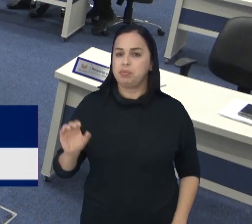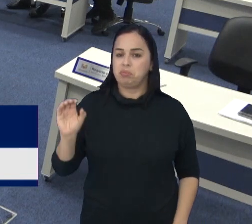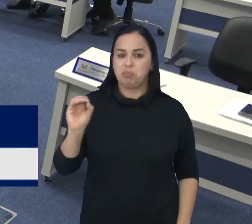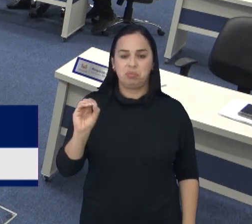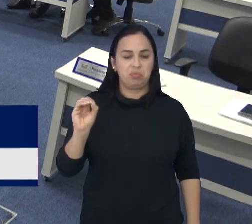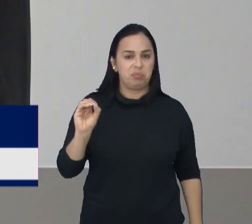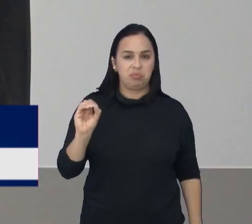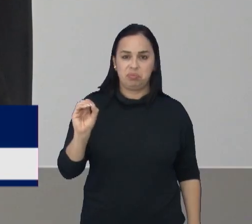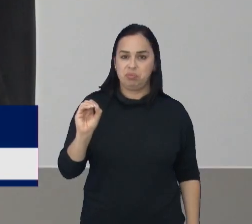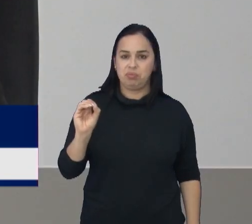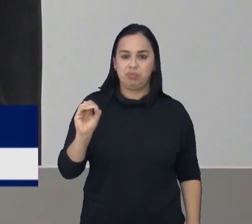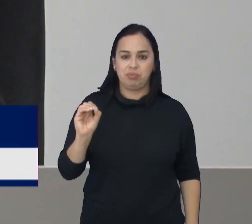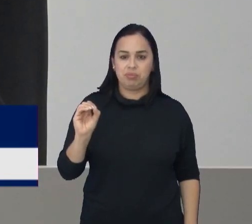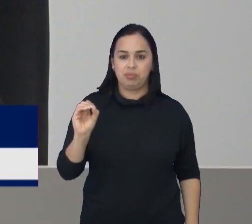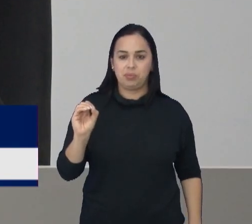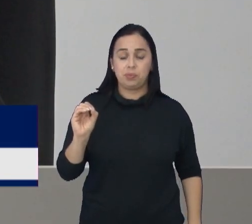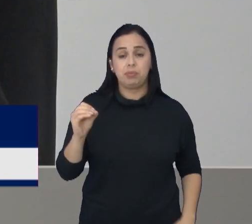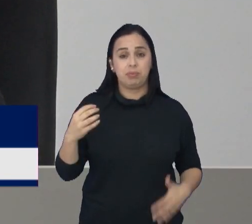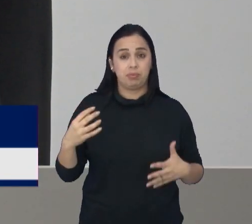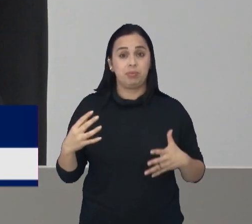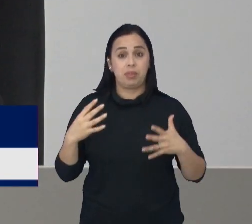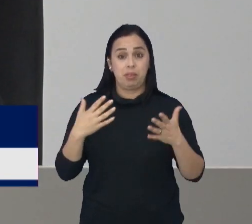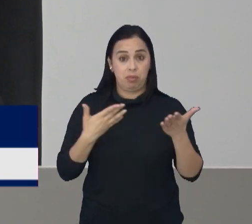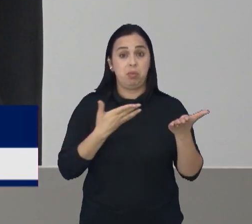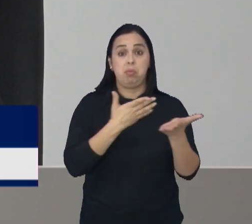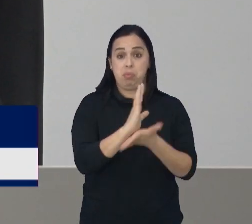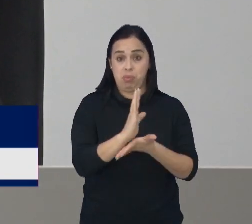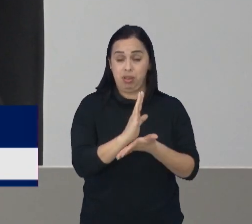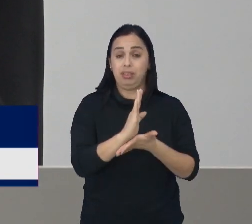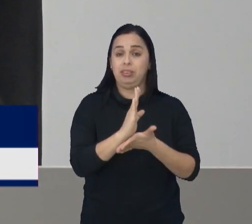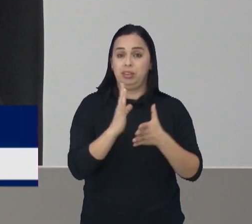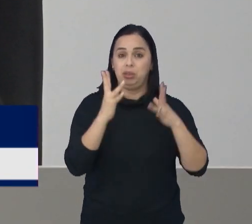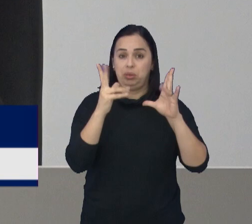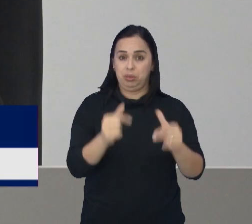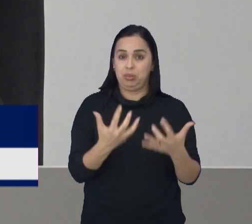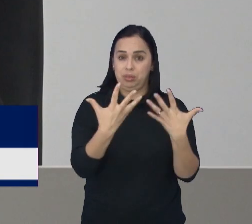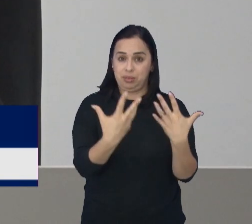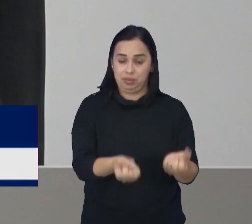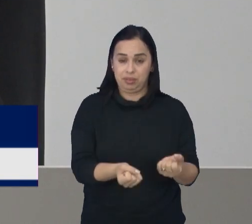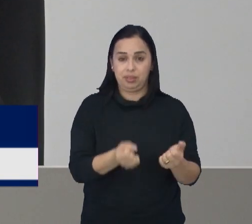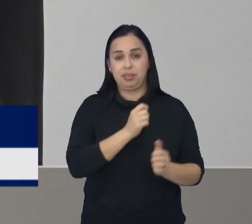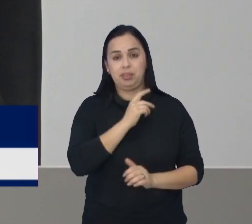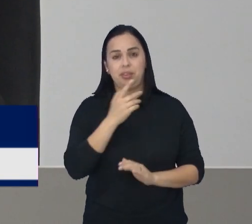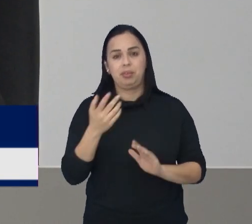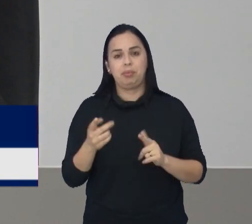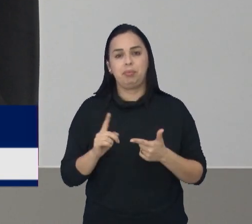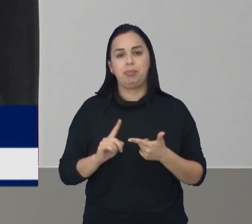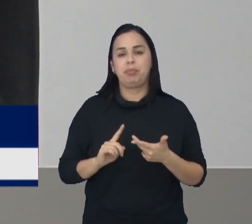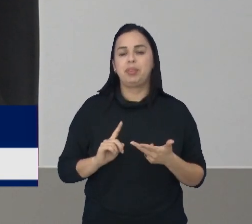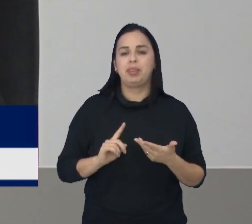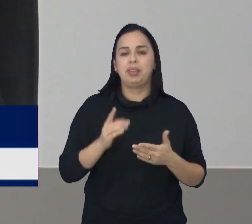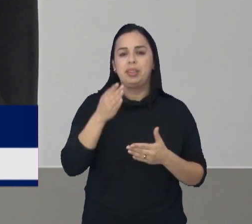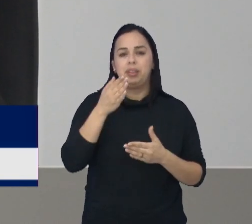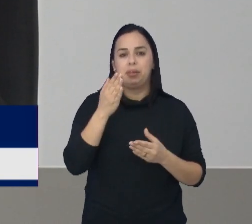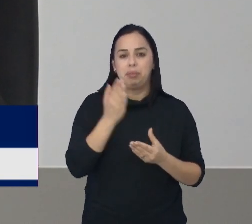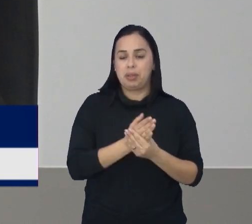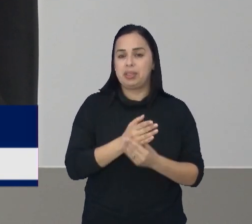senhor presidente. Sem nenhum voto contrário, está aprovado por unanimidade. Em discussão, o processo número